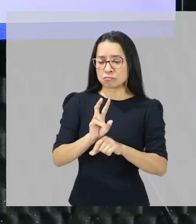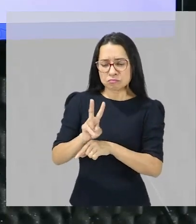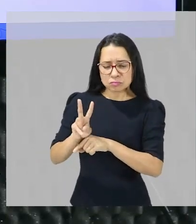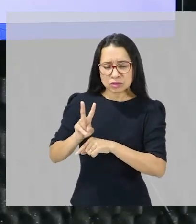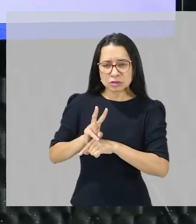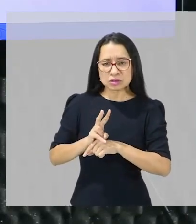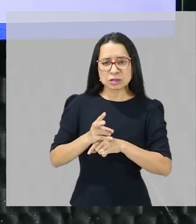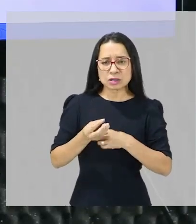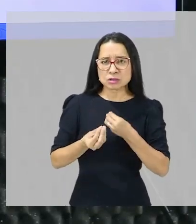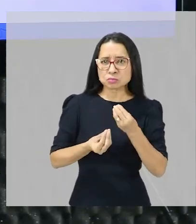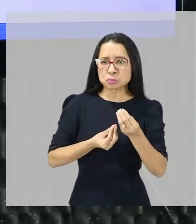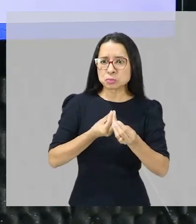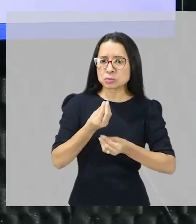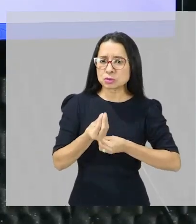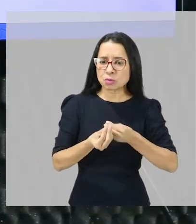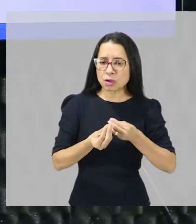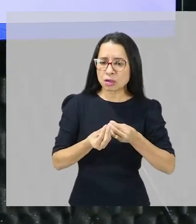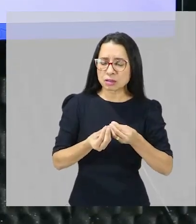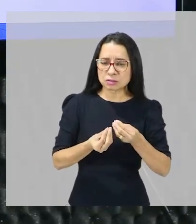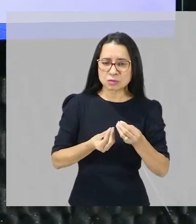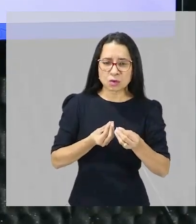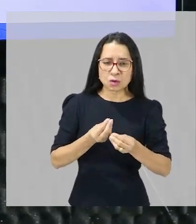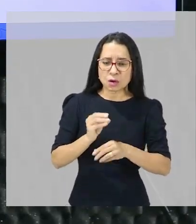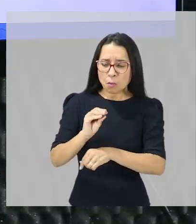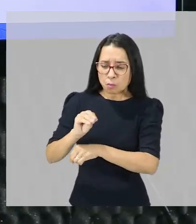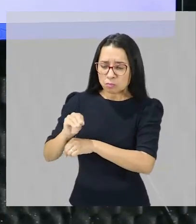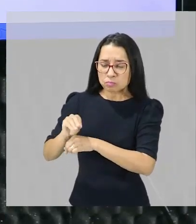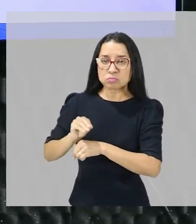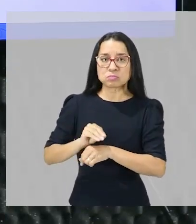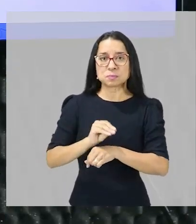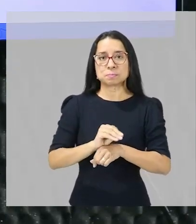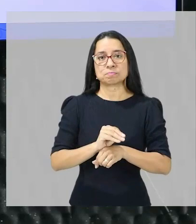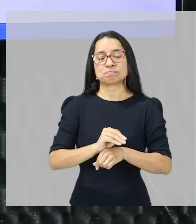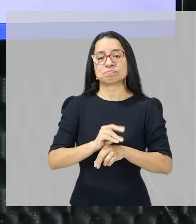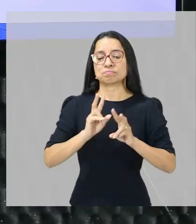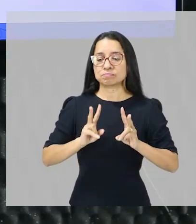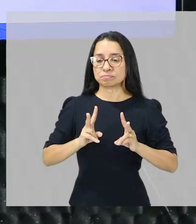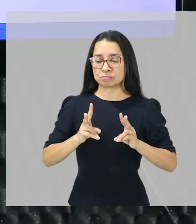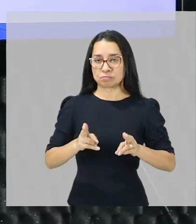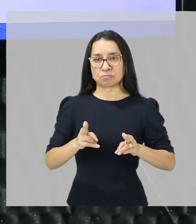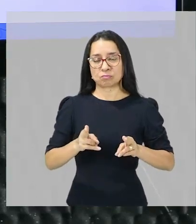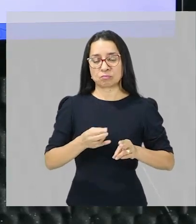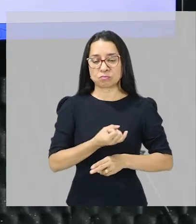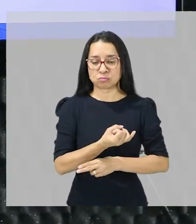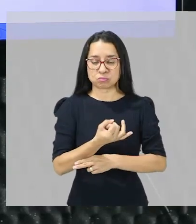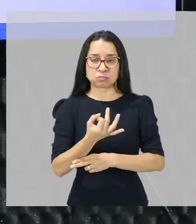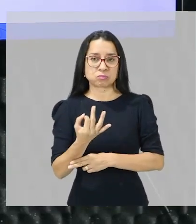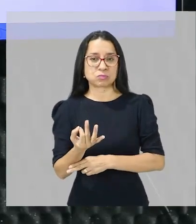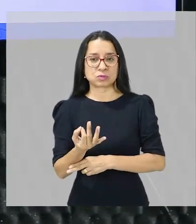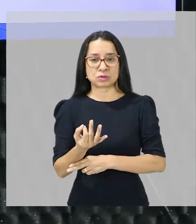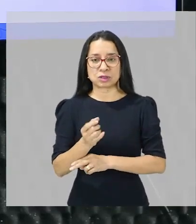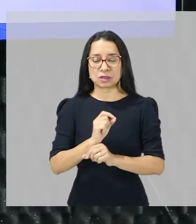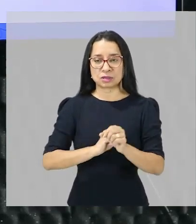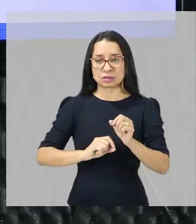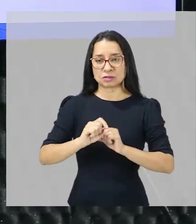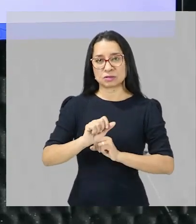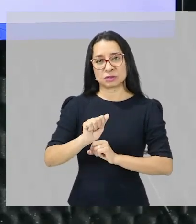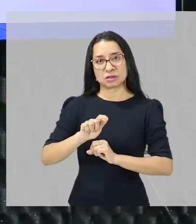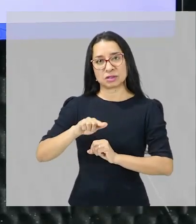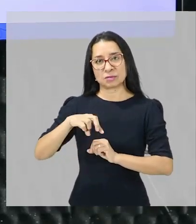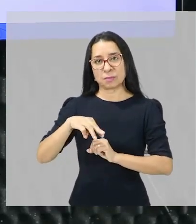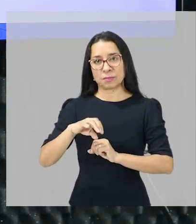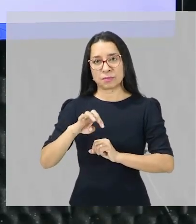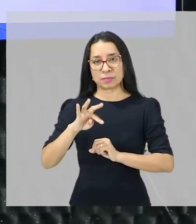os nutrientes que eles estavam fornecendo para essas plantas eram os mesmos. A quantidade de alimento, de umidade